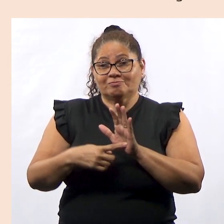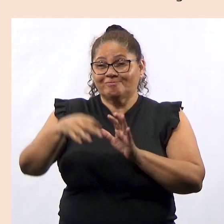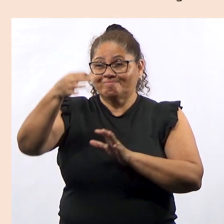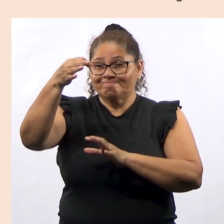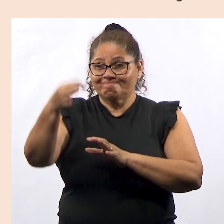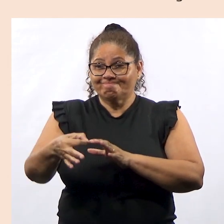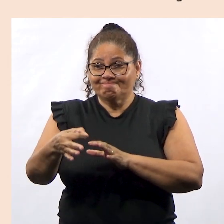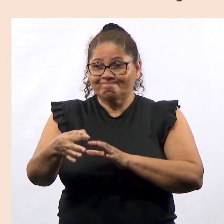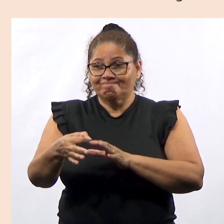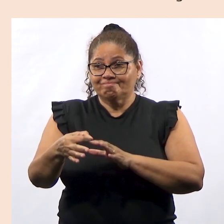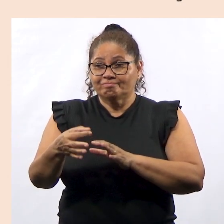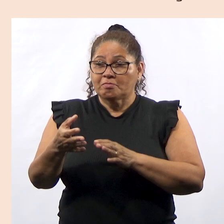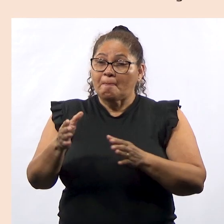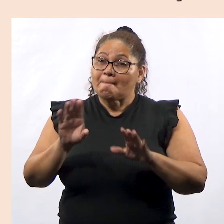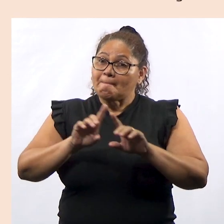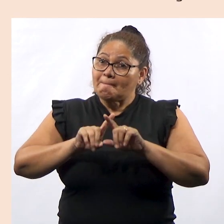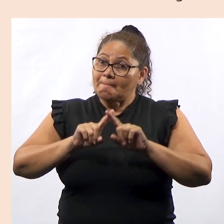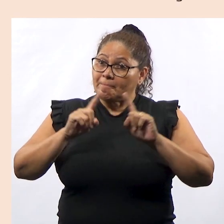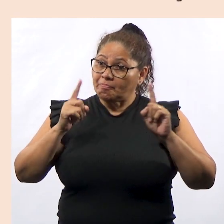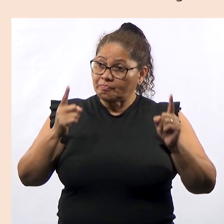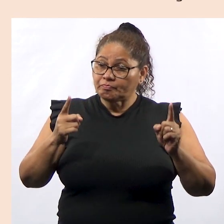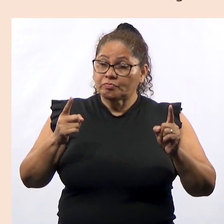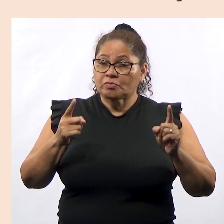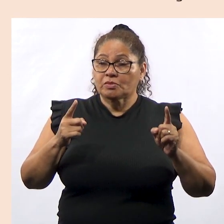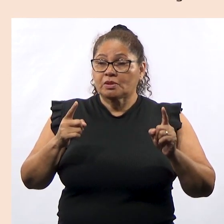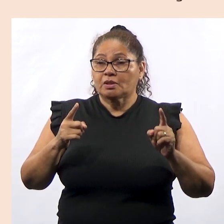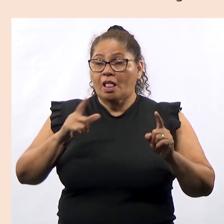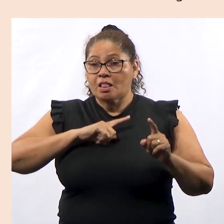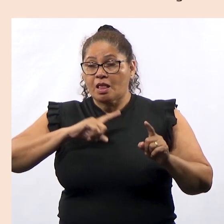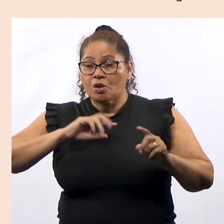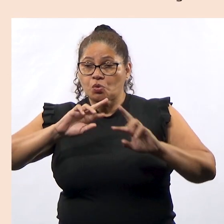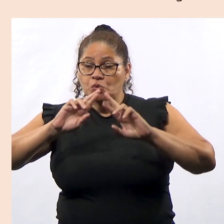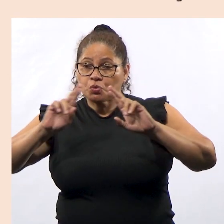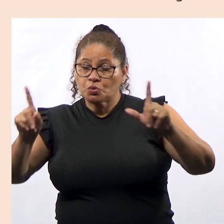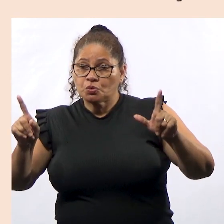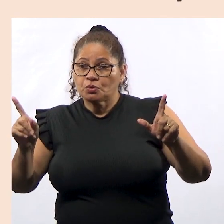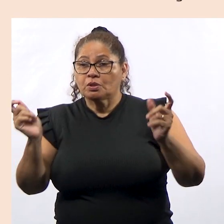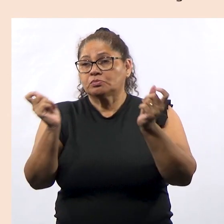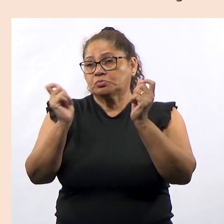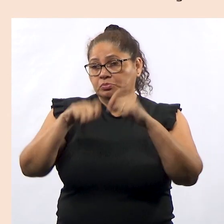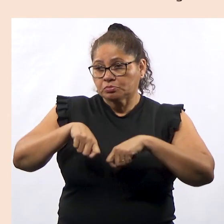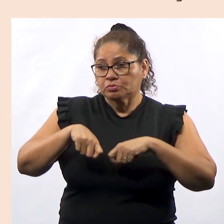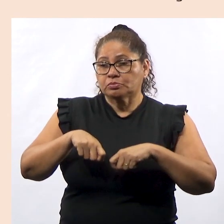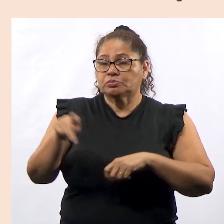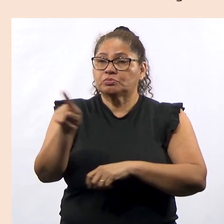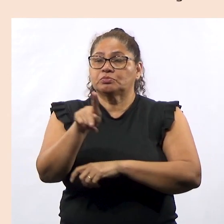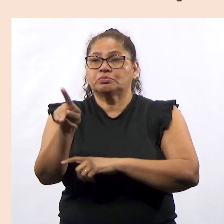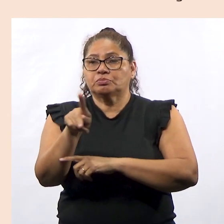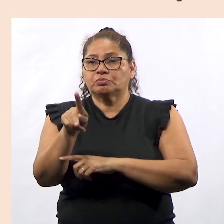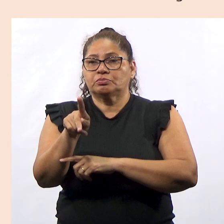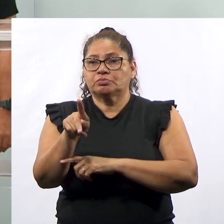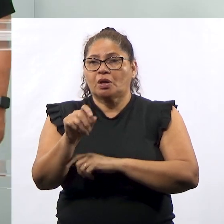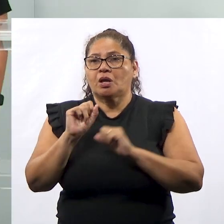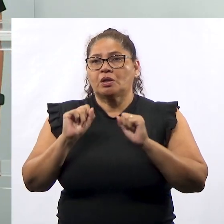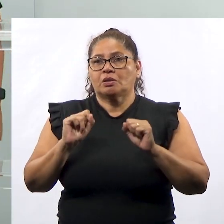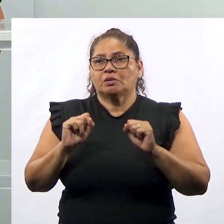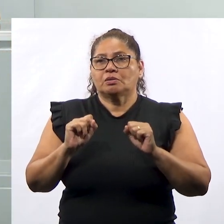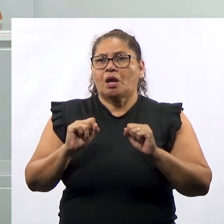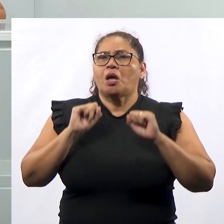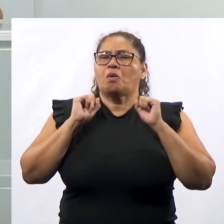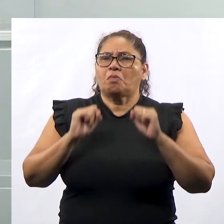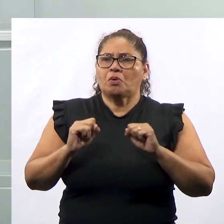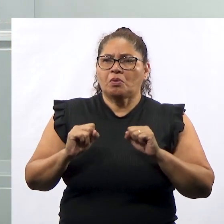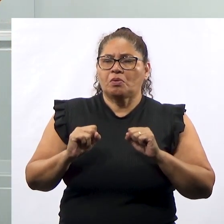decidido. Entretanto, outras inversões são possíveis, porque o professor ele tem autonomia didática, então ele